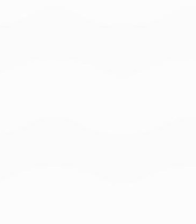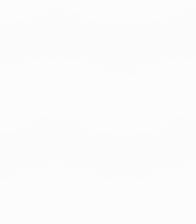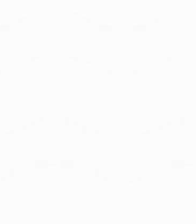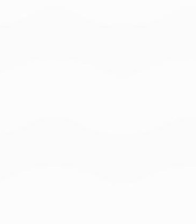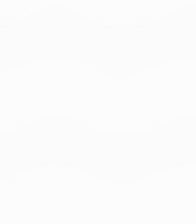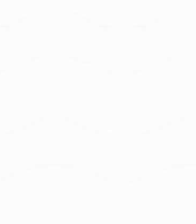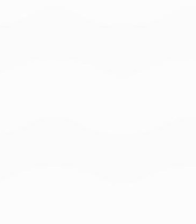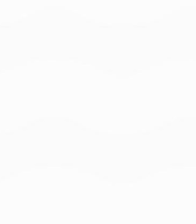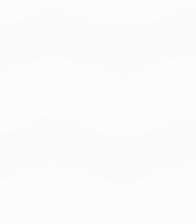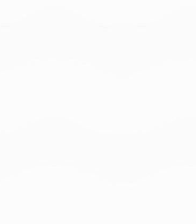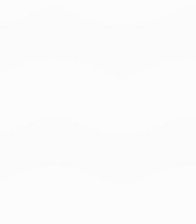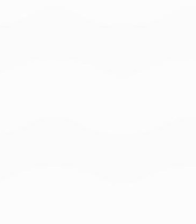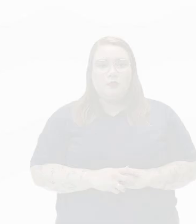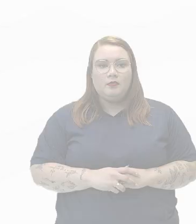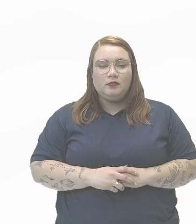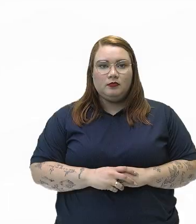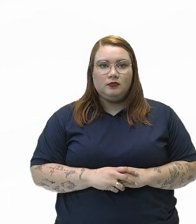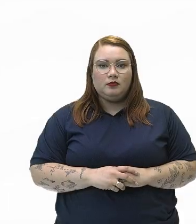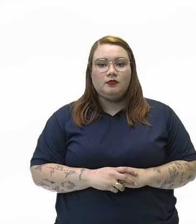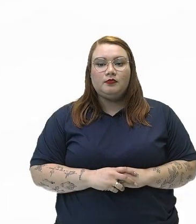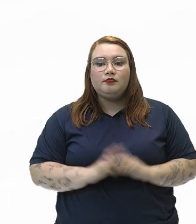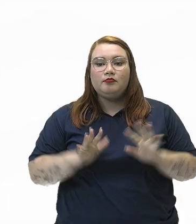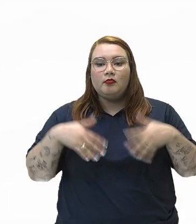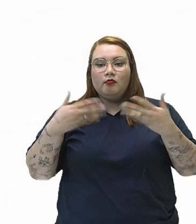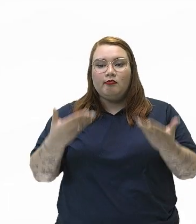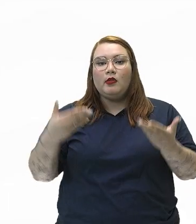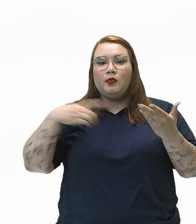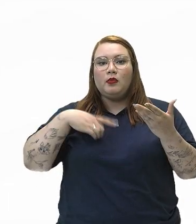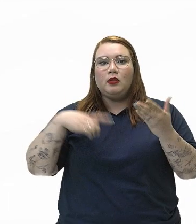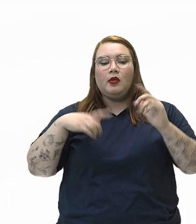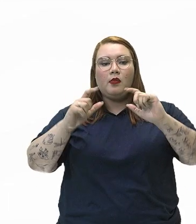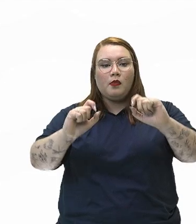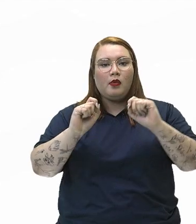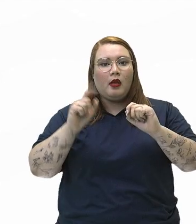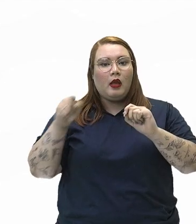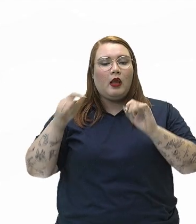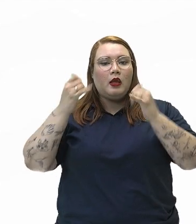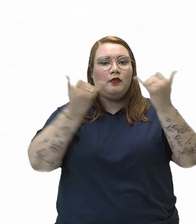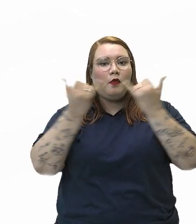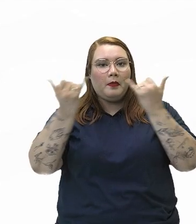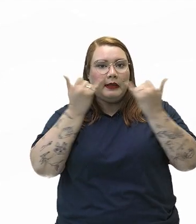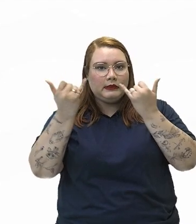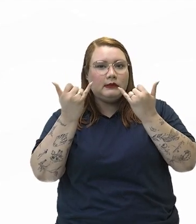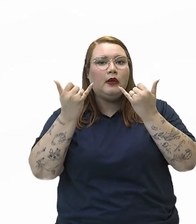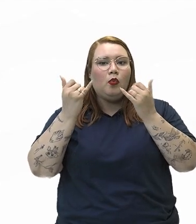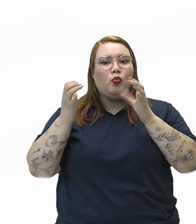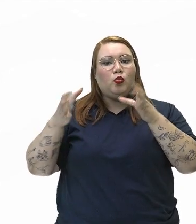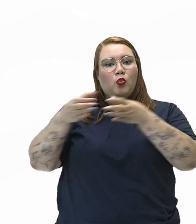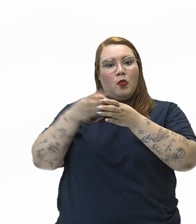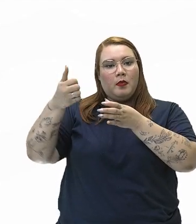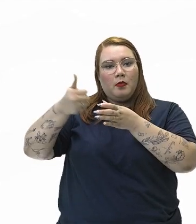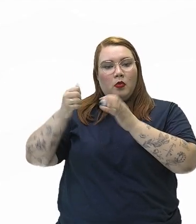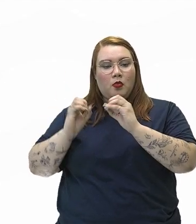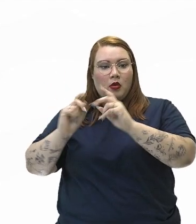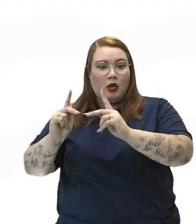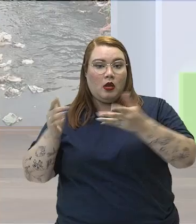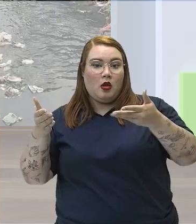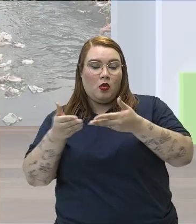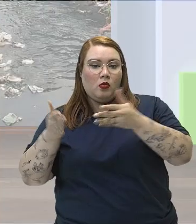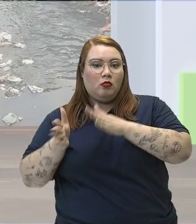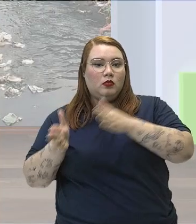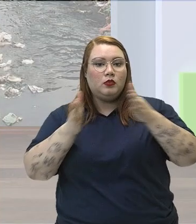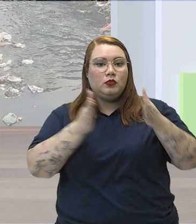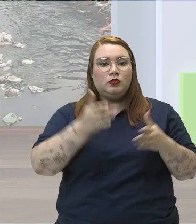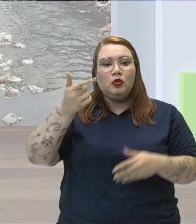a gente passa aí para o segundo momento, que é para falar um pouquinho sobre a Política Nacional de Resíduos Sólidos, também